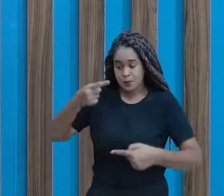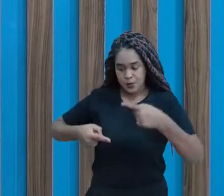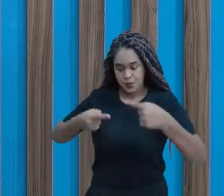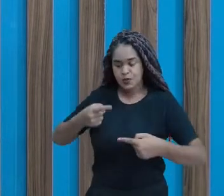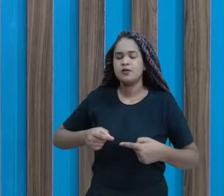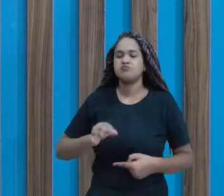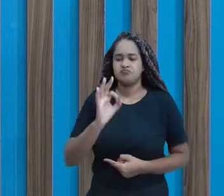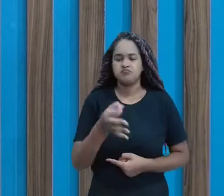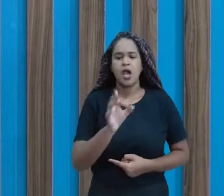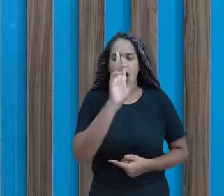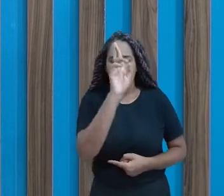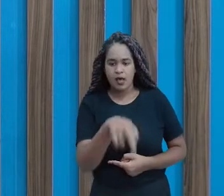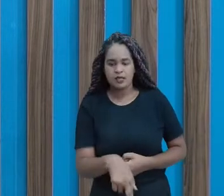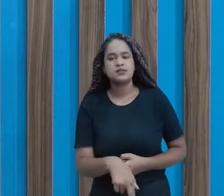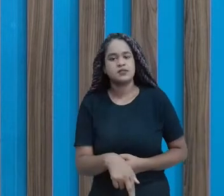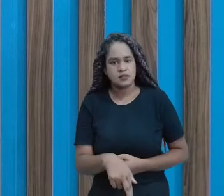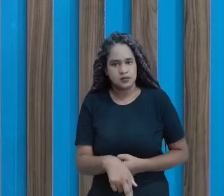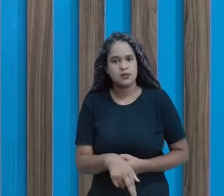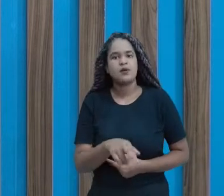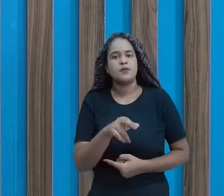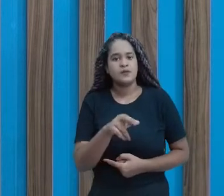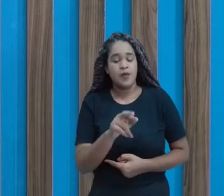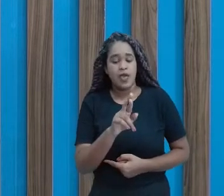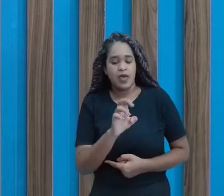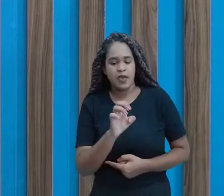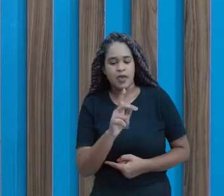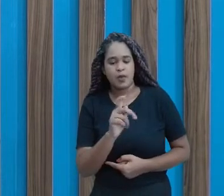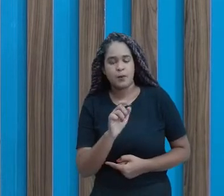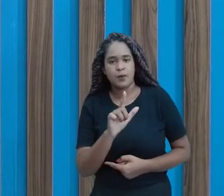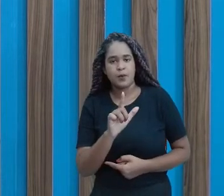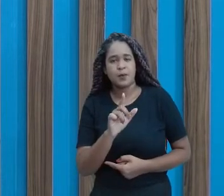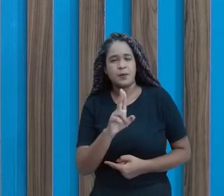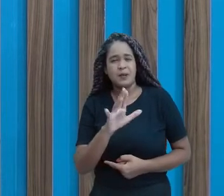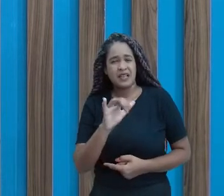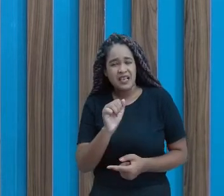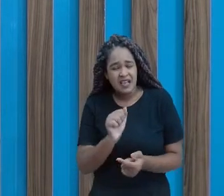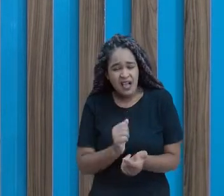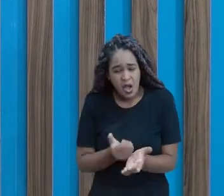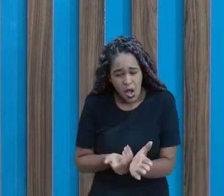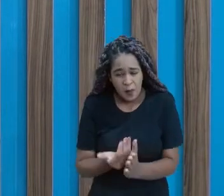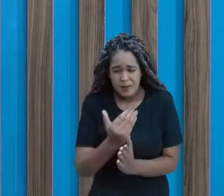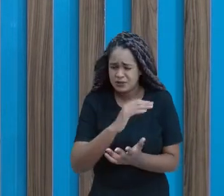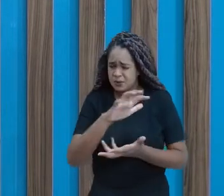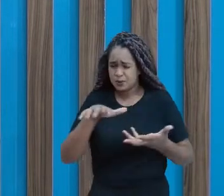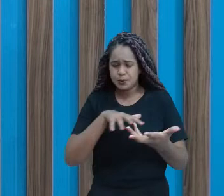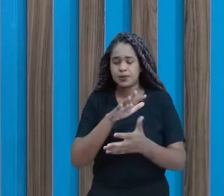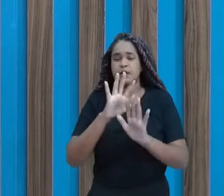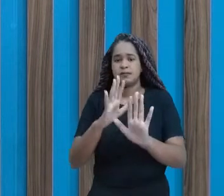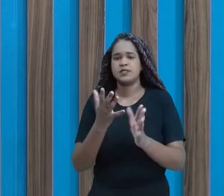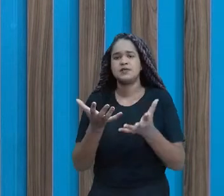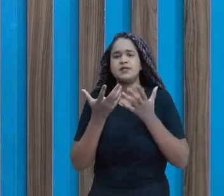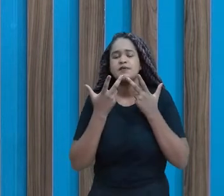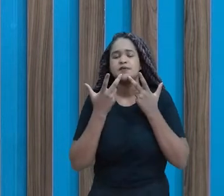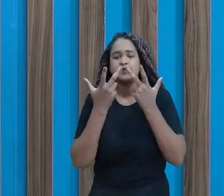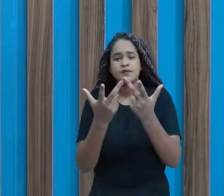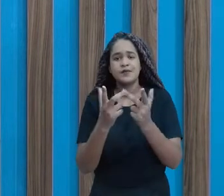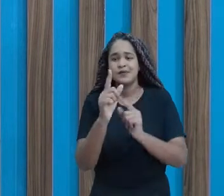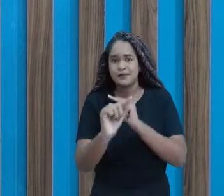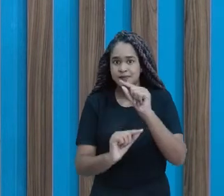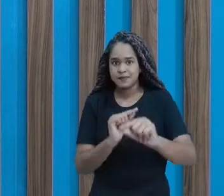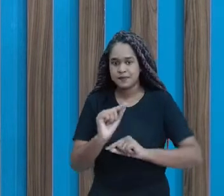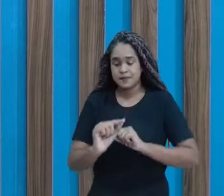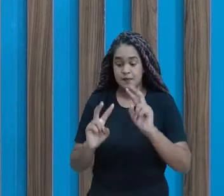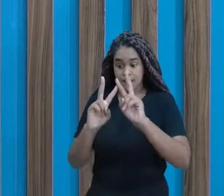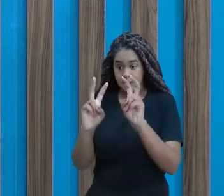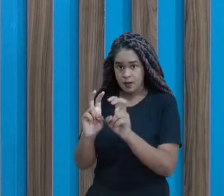certa, a República Brasileira já começa com meio a tanta confusão, mas eu queria falar especificamente de uma coisa, né, a gente fala do